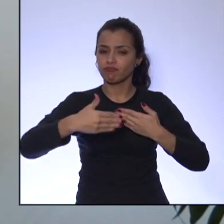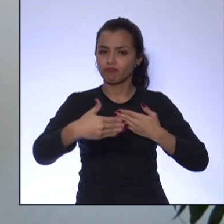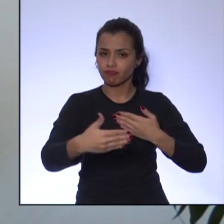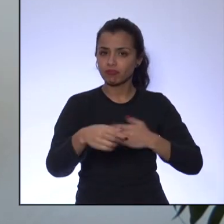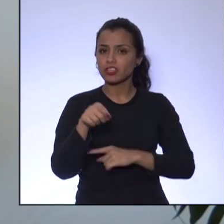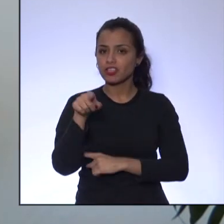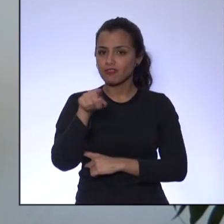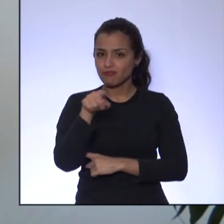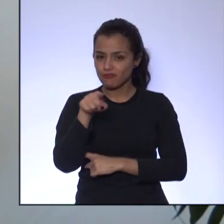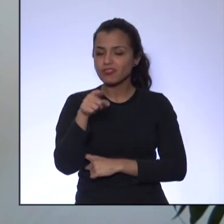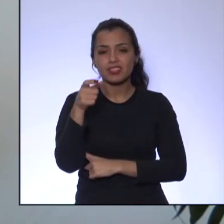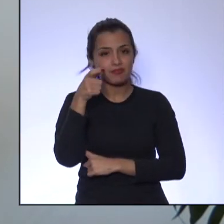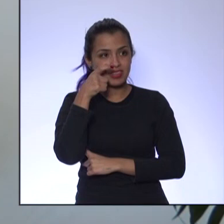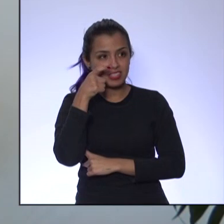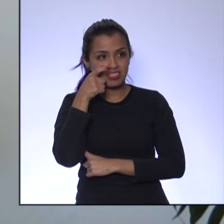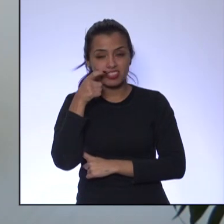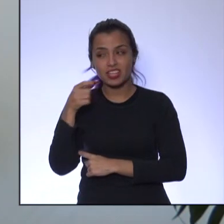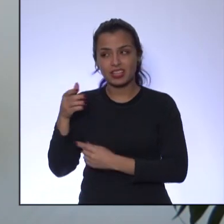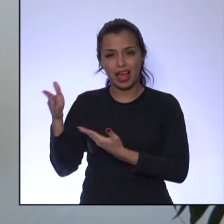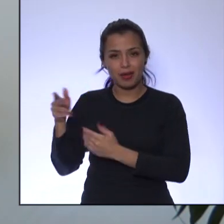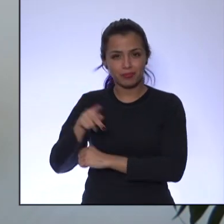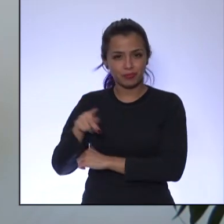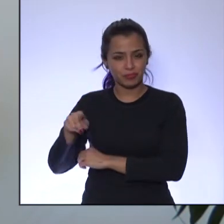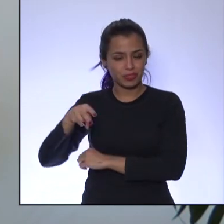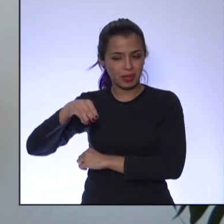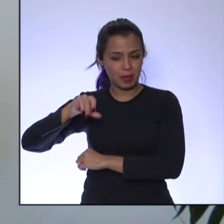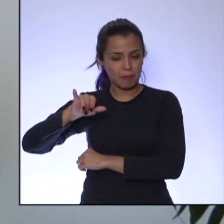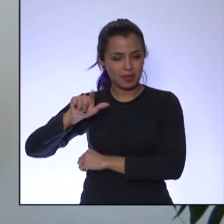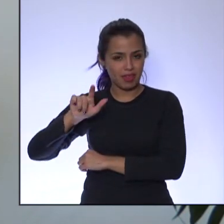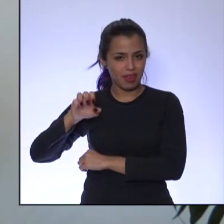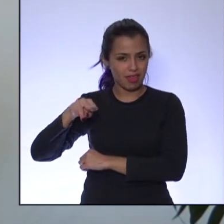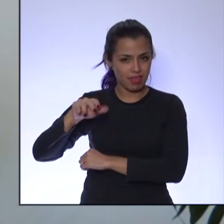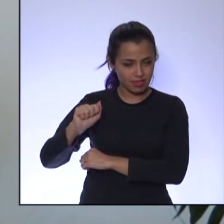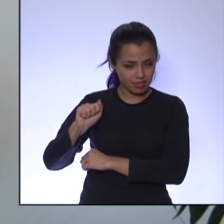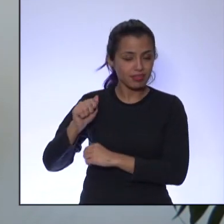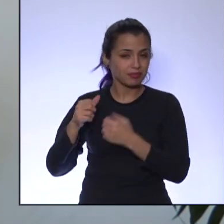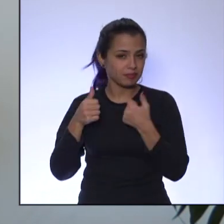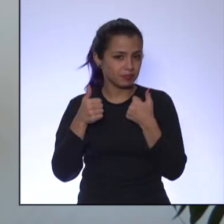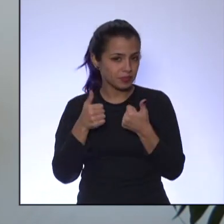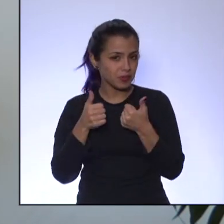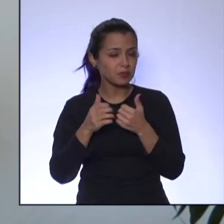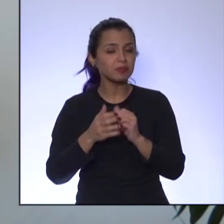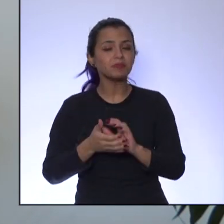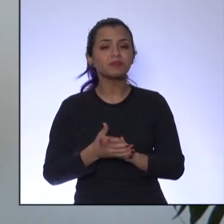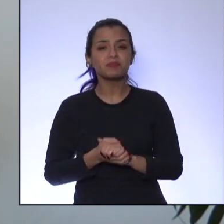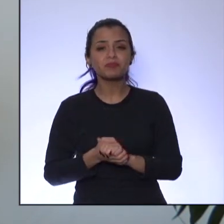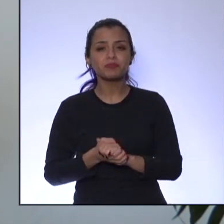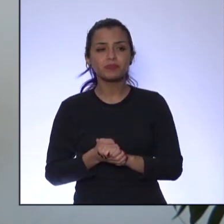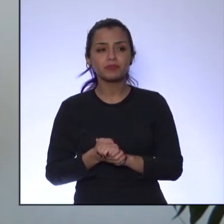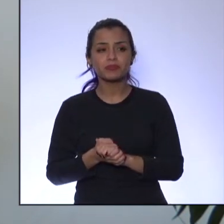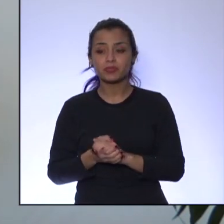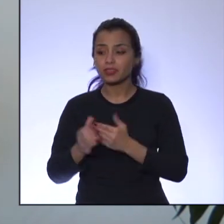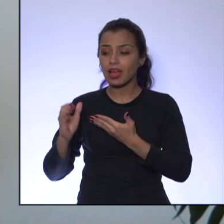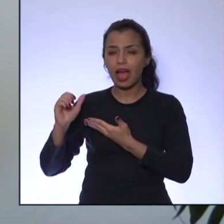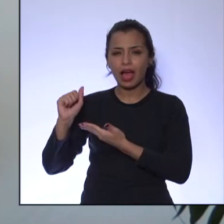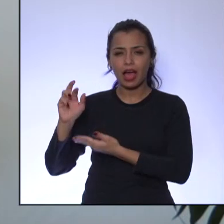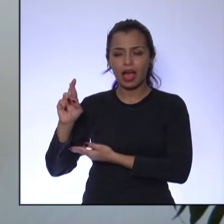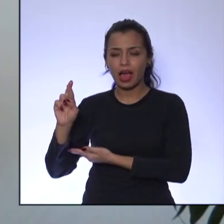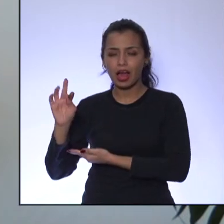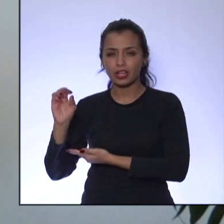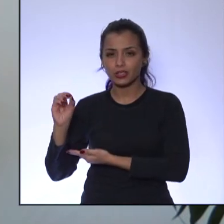da professora Milene e tantas outras aulas ao longo deste bimestre. Por meio da cartografia,